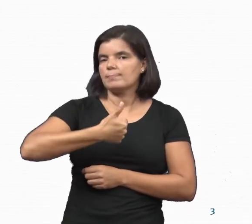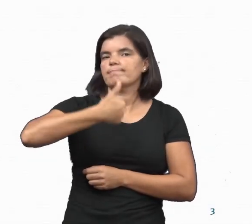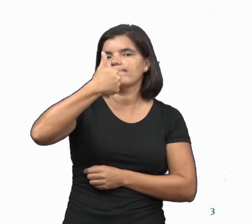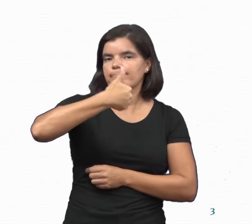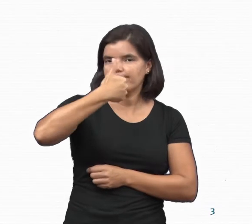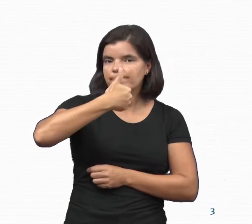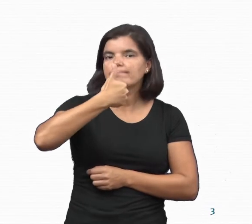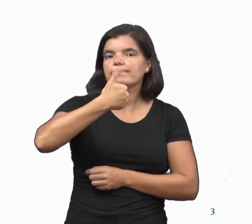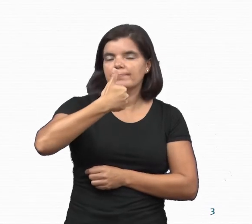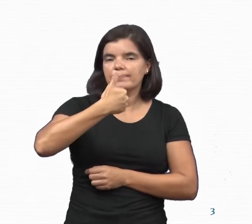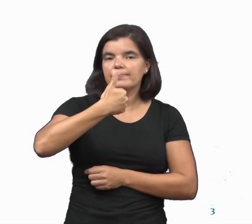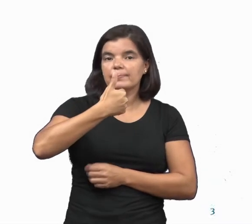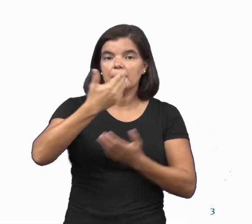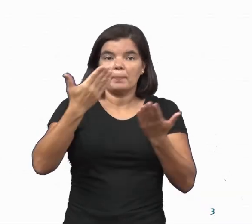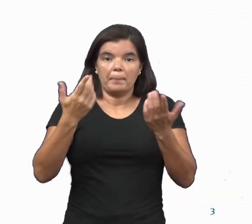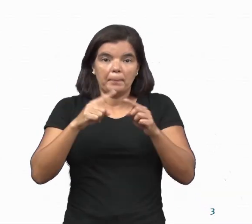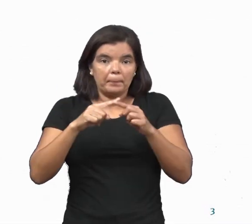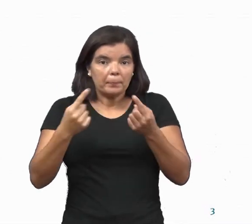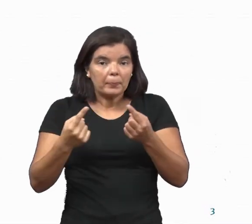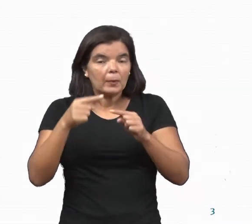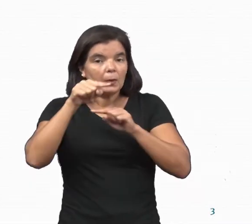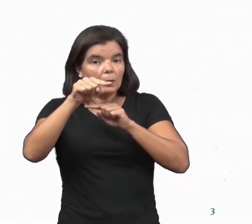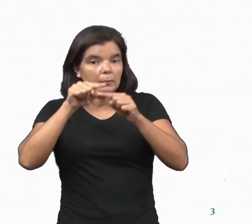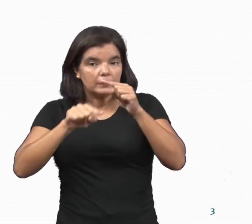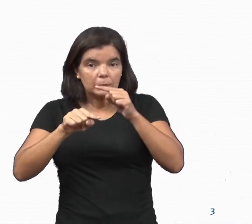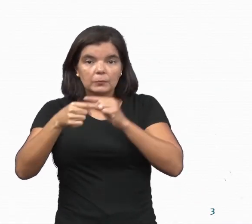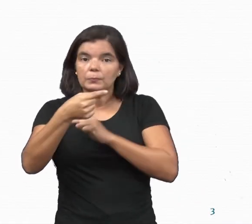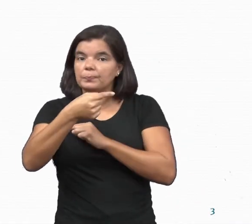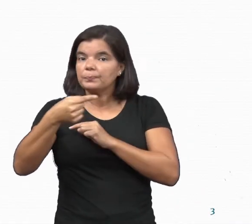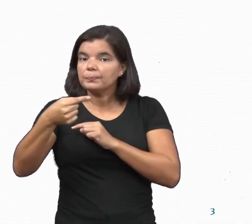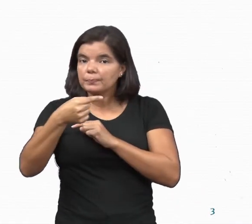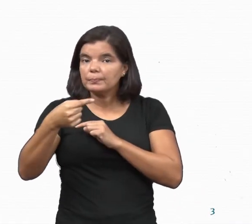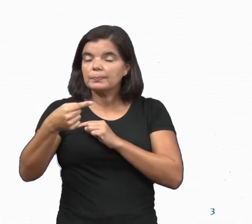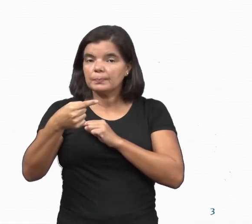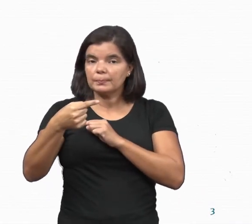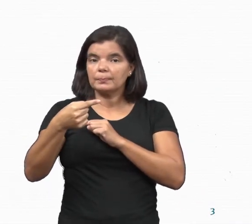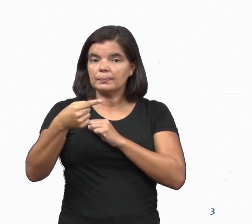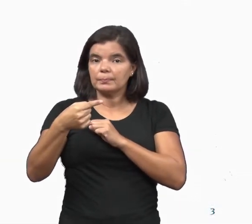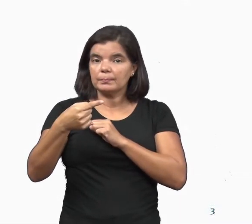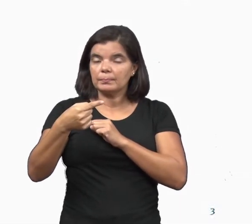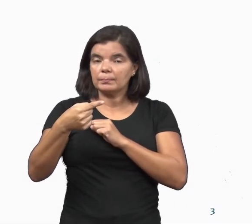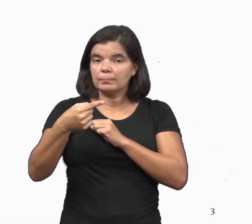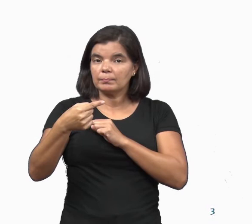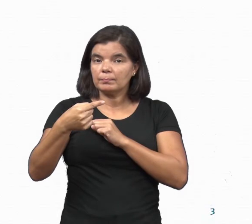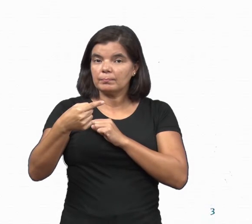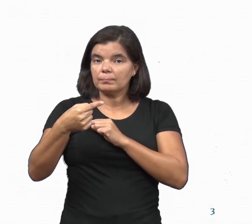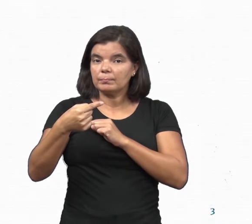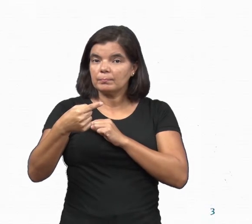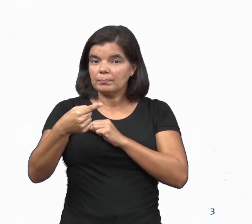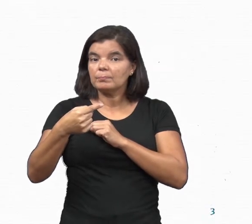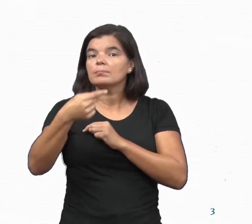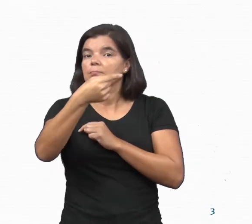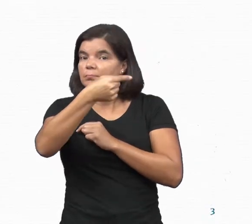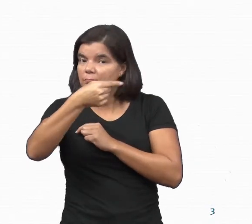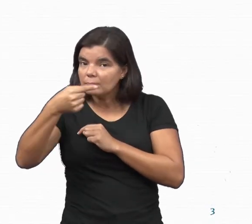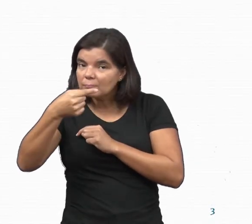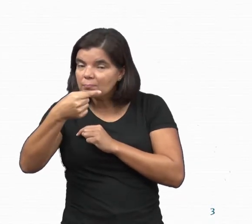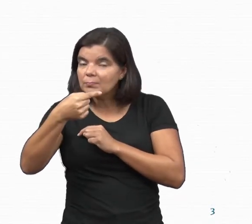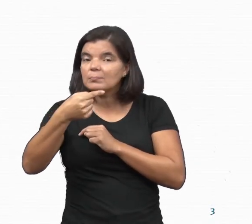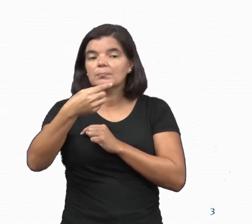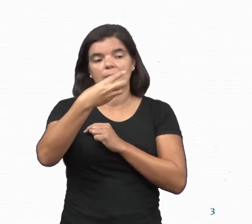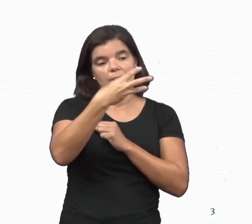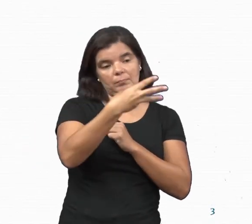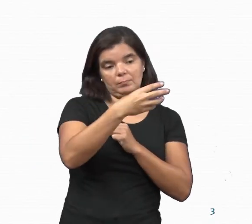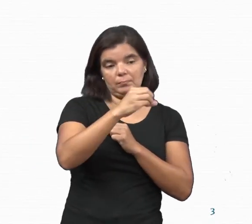um sinal de mais. Mais dividido para menos é a terceira linha da nossa tabela, dá menos. E